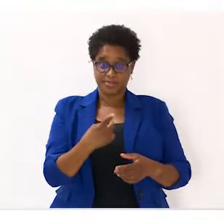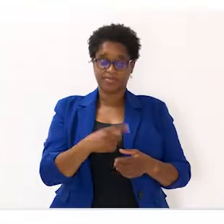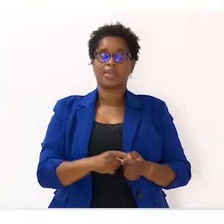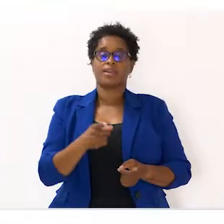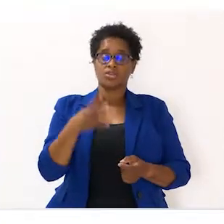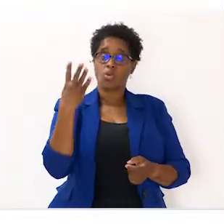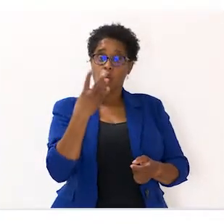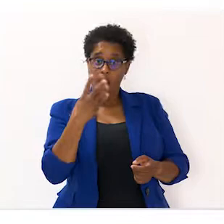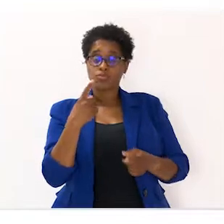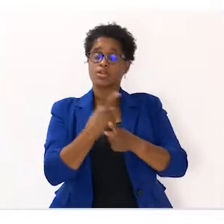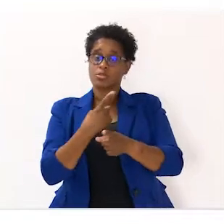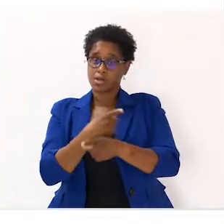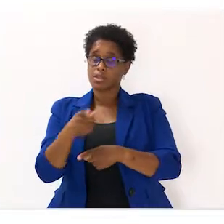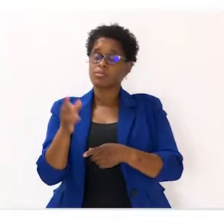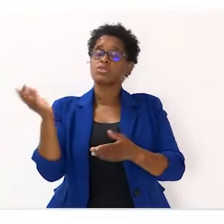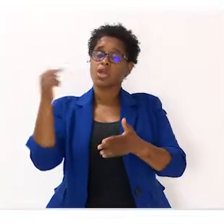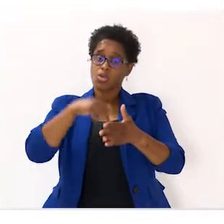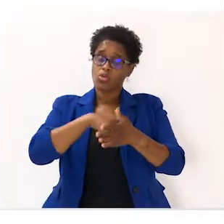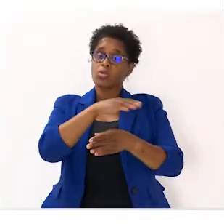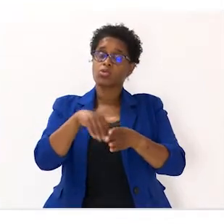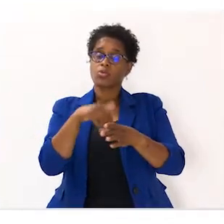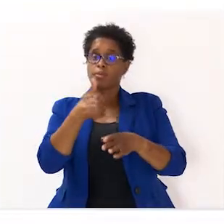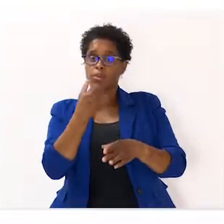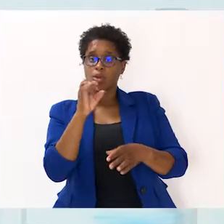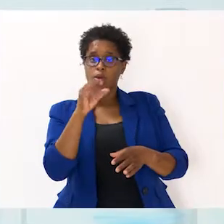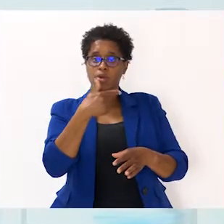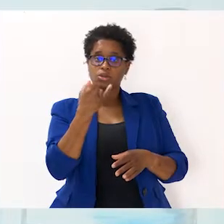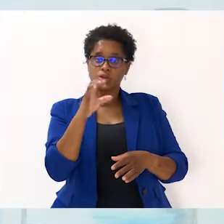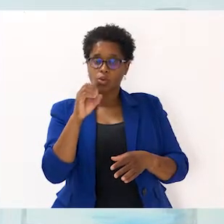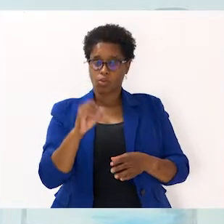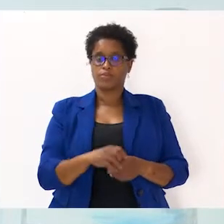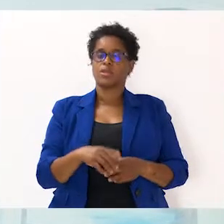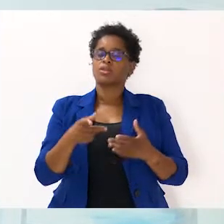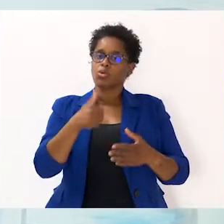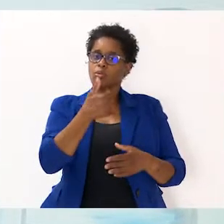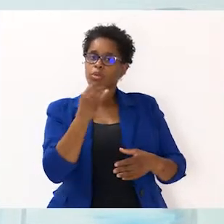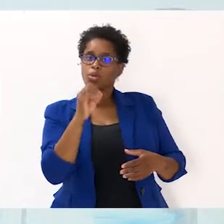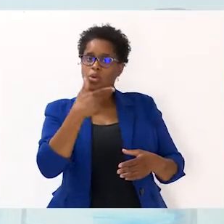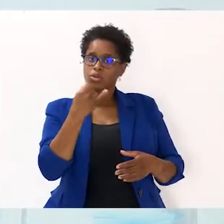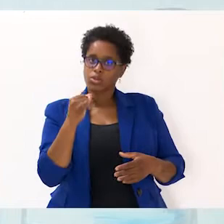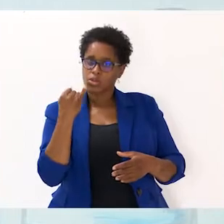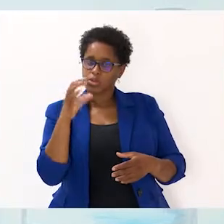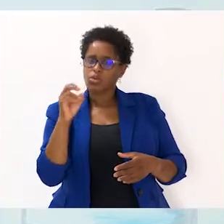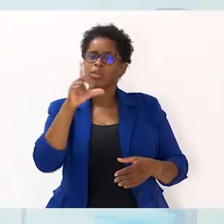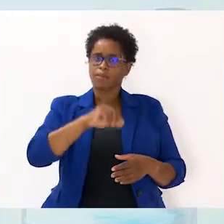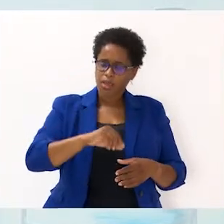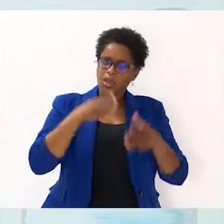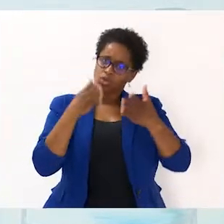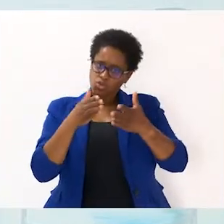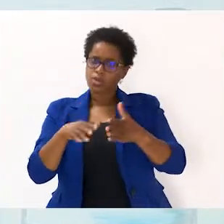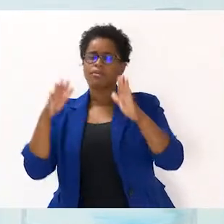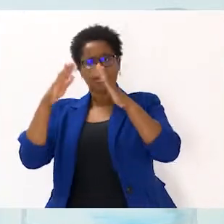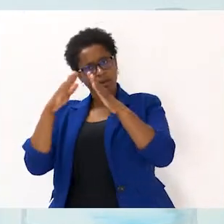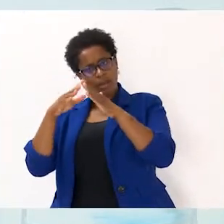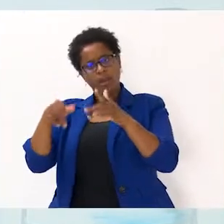esses 4 elementos fazem parte do biótipo. E o biótipo acaba por contribuir para o